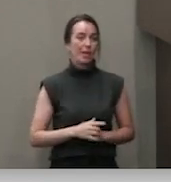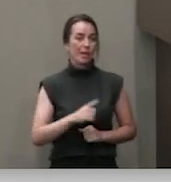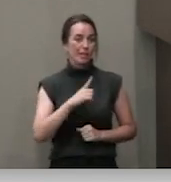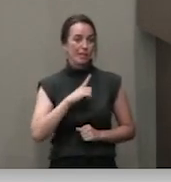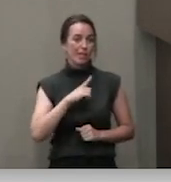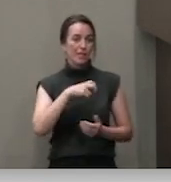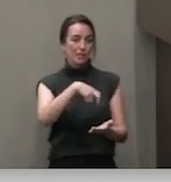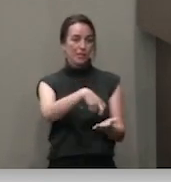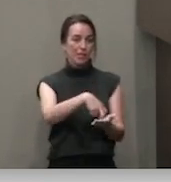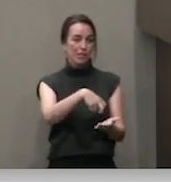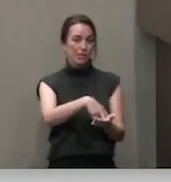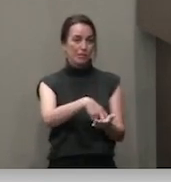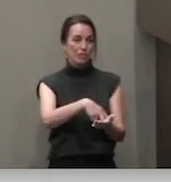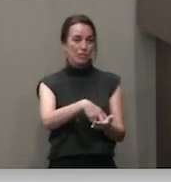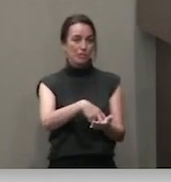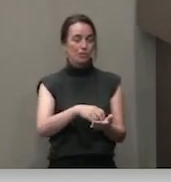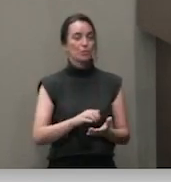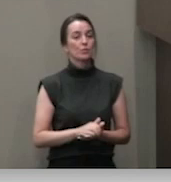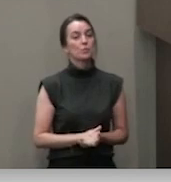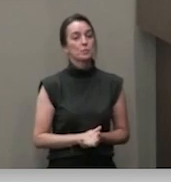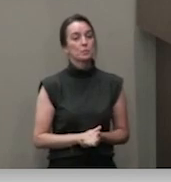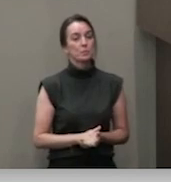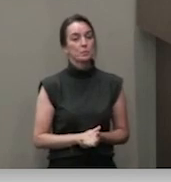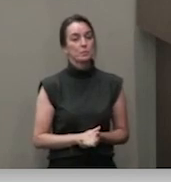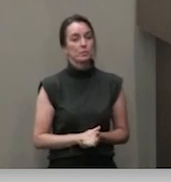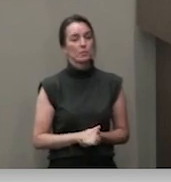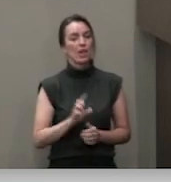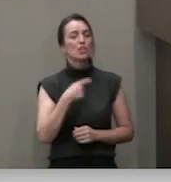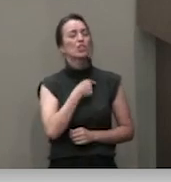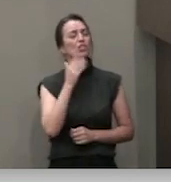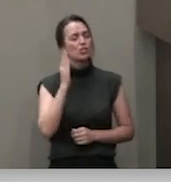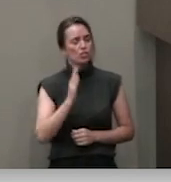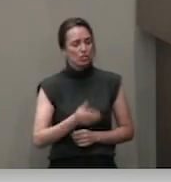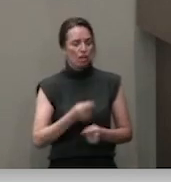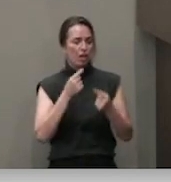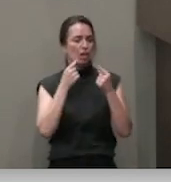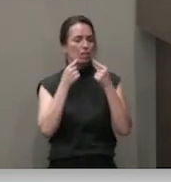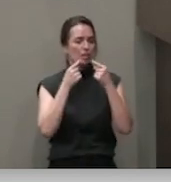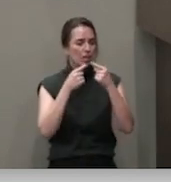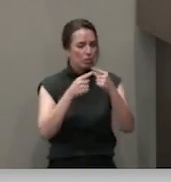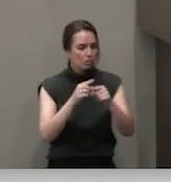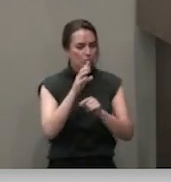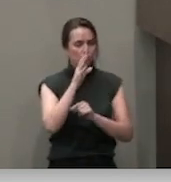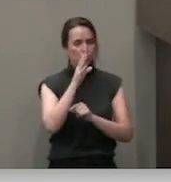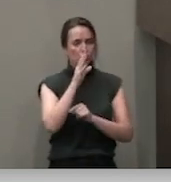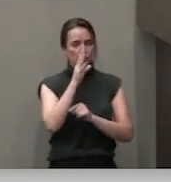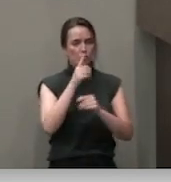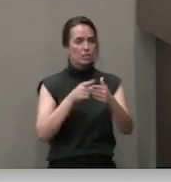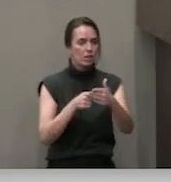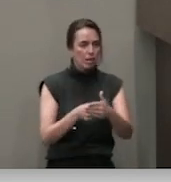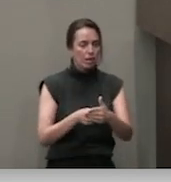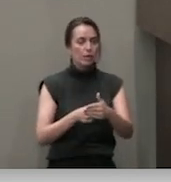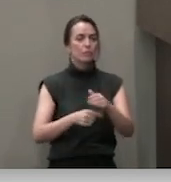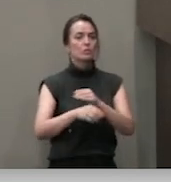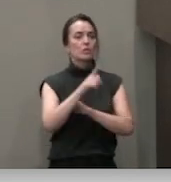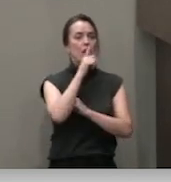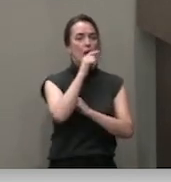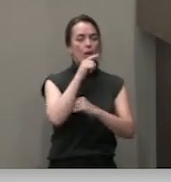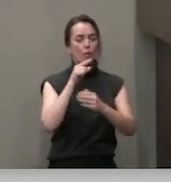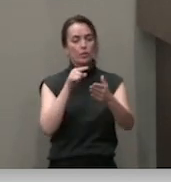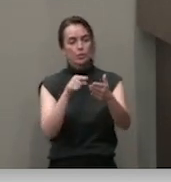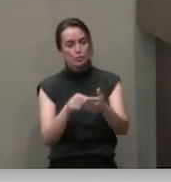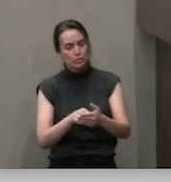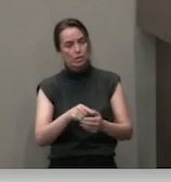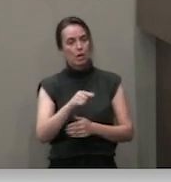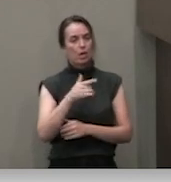vereadora Regina a Corsan a água denunciamos o Executivo denunciamos a a questão da Saúde